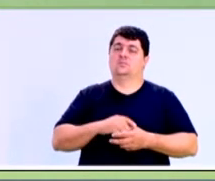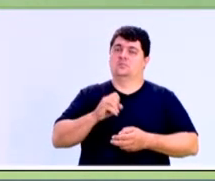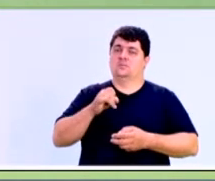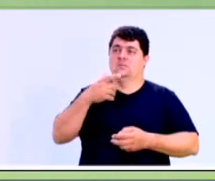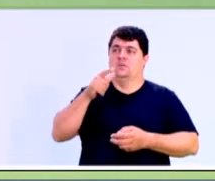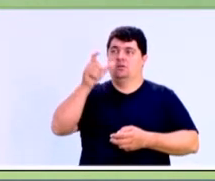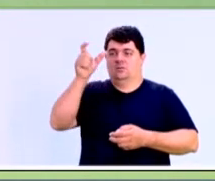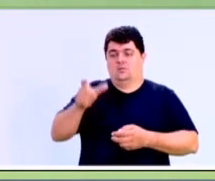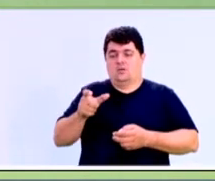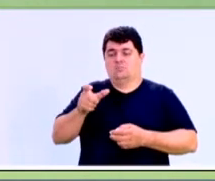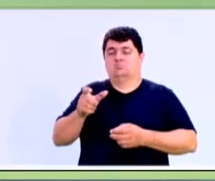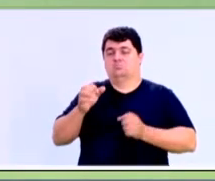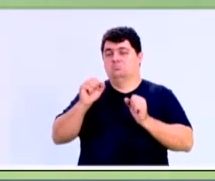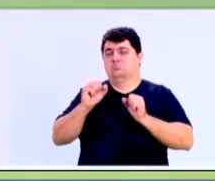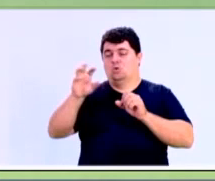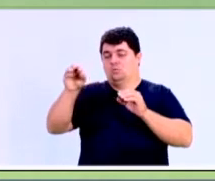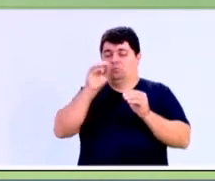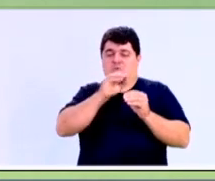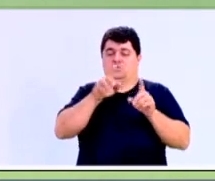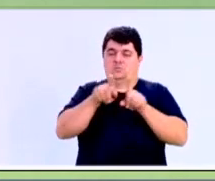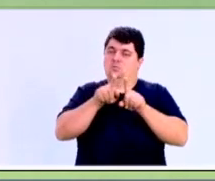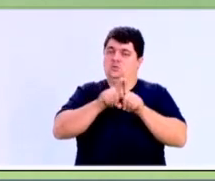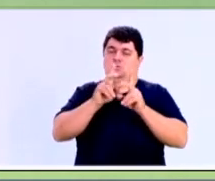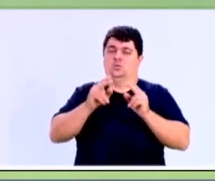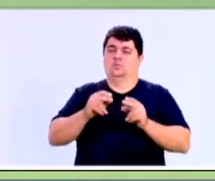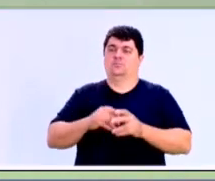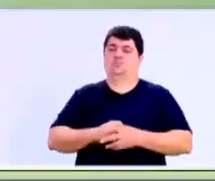o balanço do ano anterior, seria aqui.